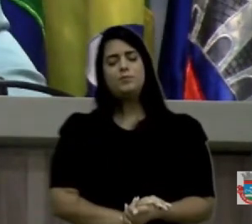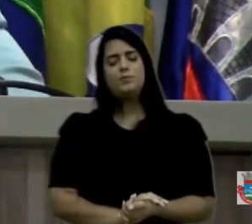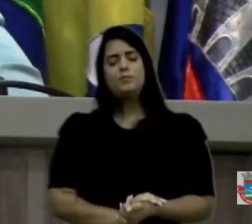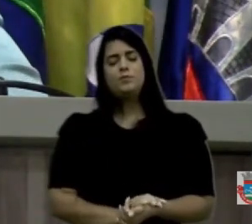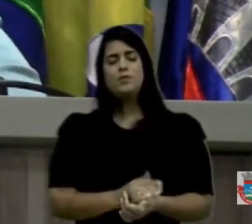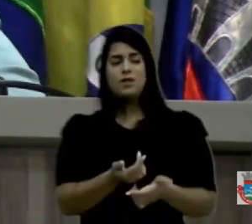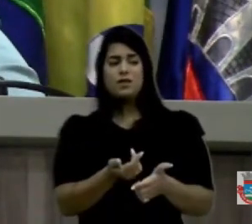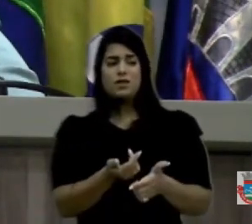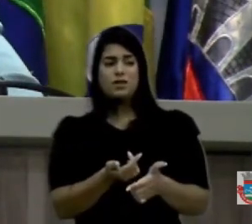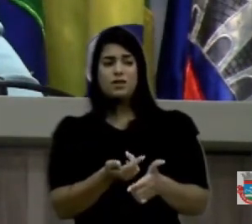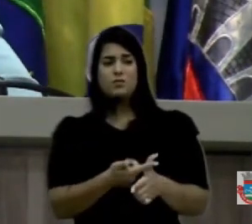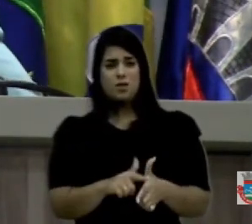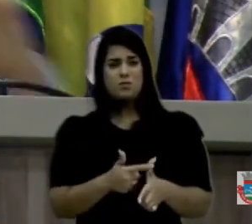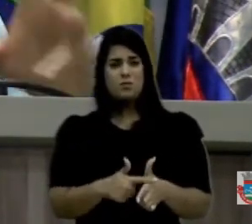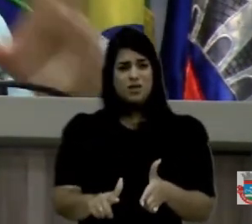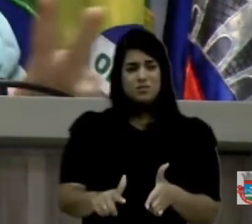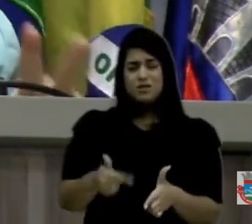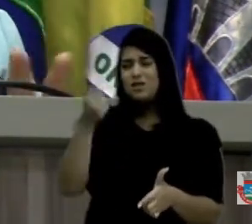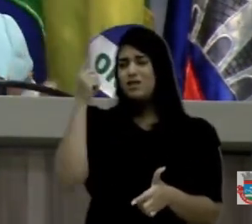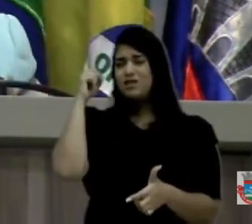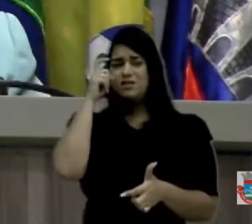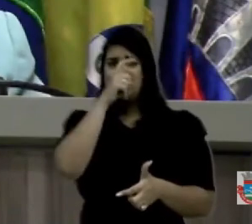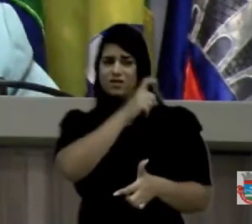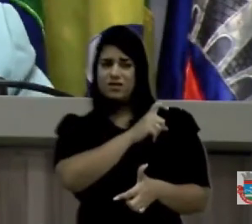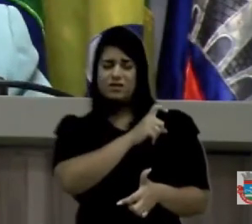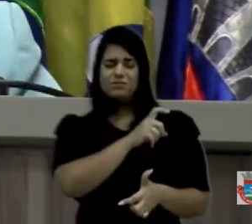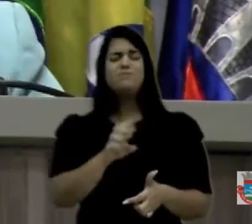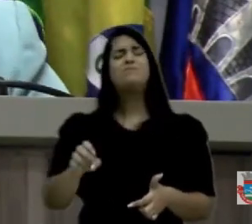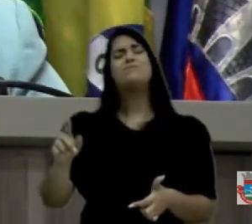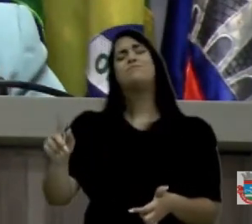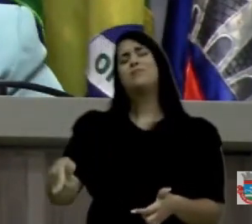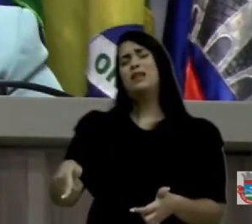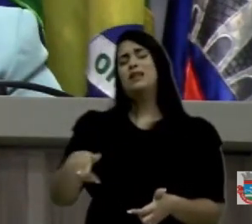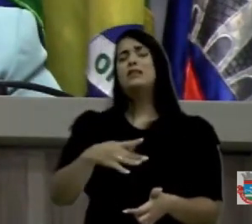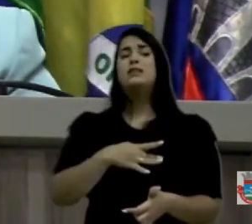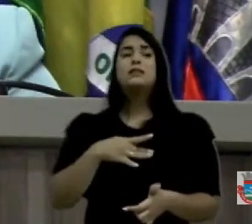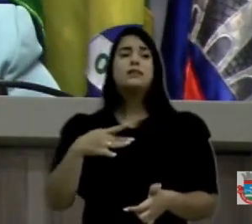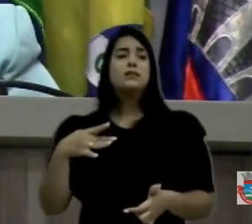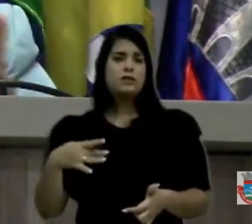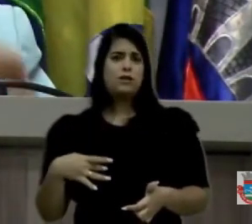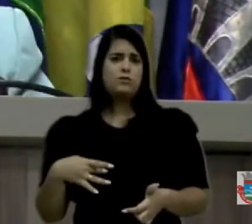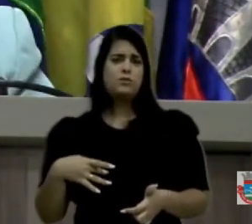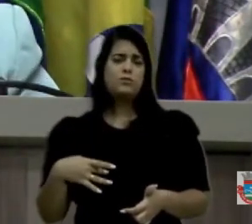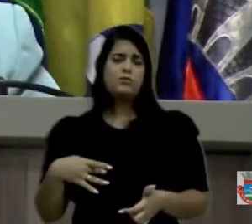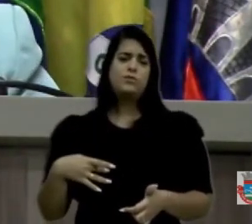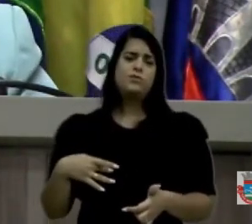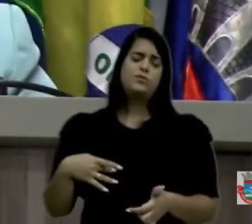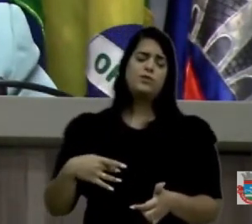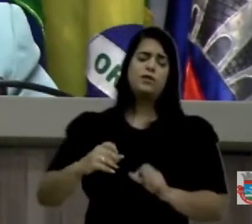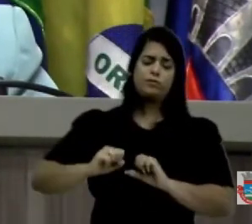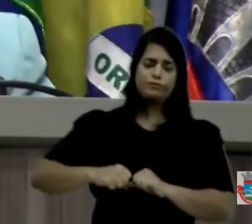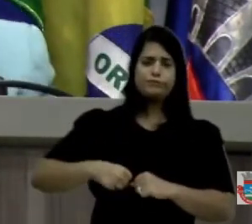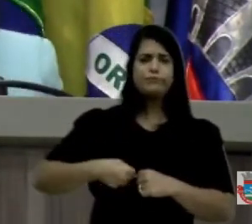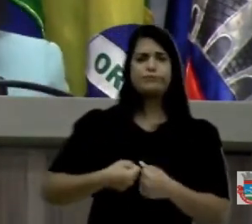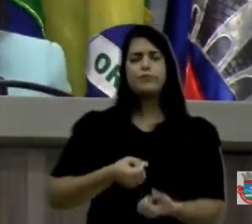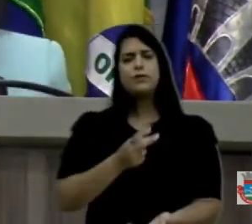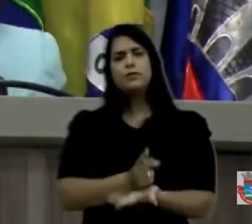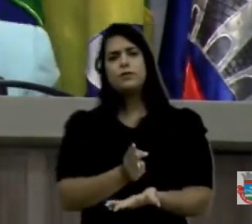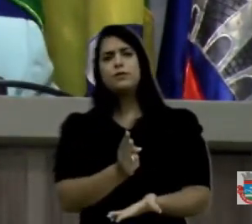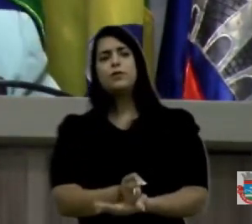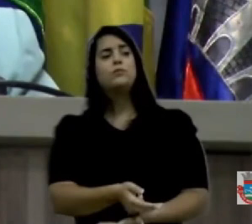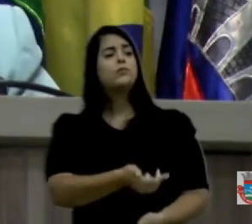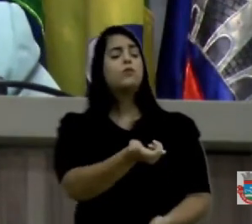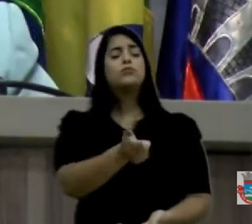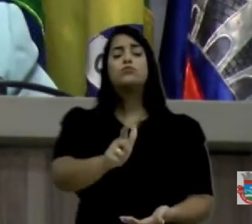dificuldade existe inúmeras principalmente na área da saúde a qual eu é o mais que eu me dedico com outros